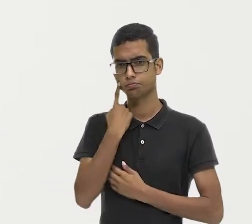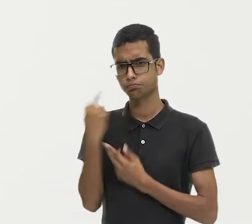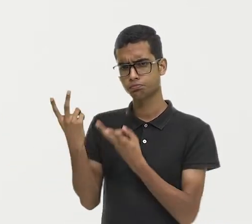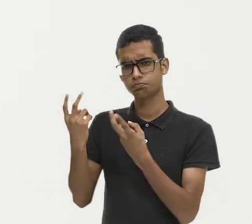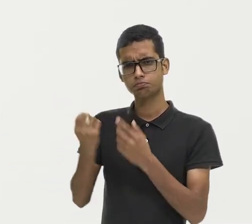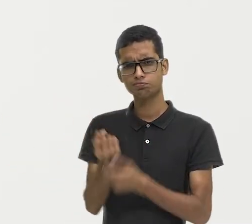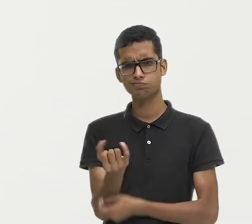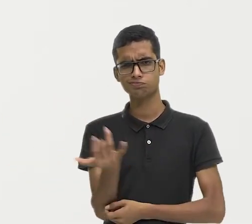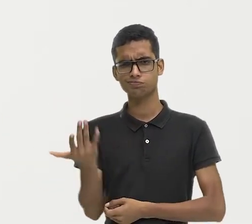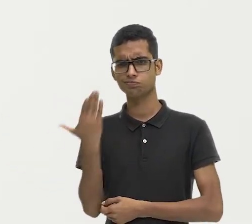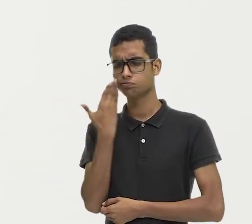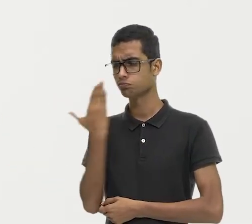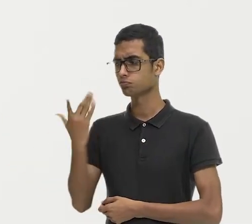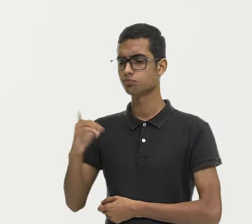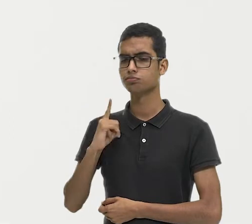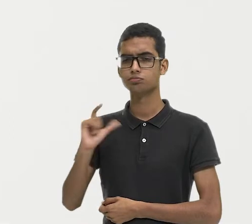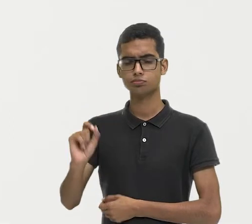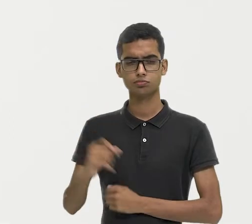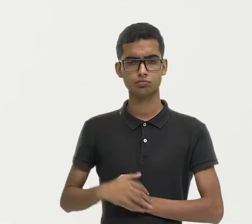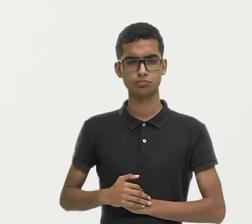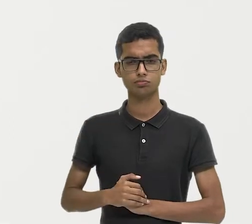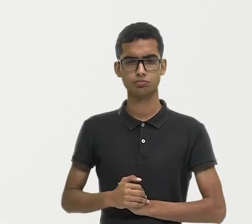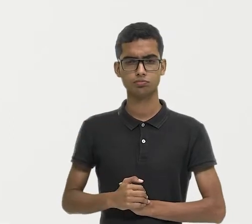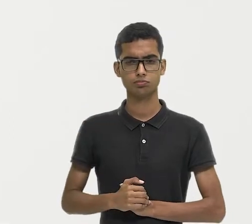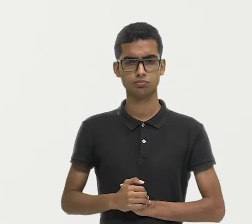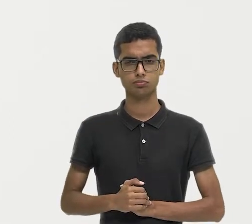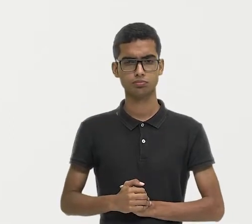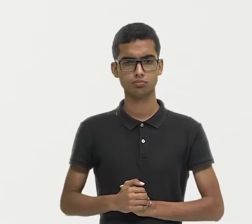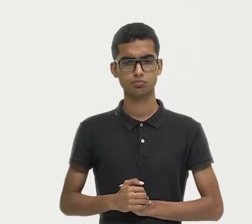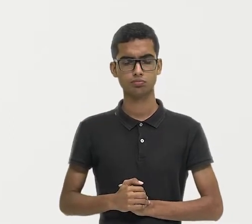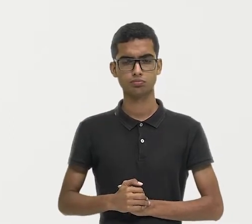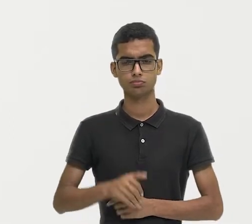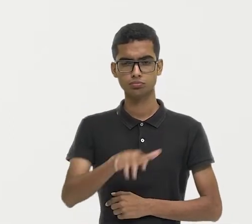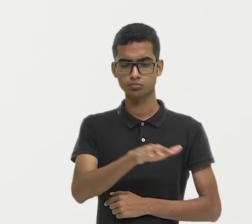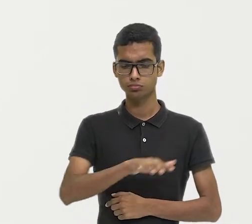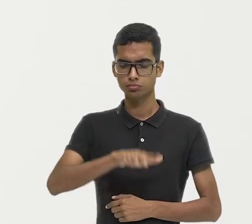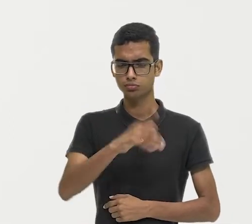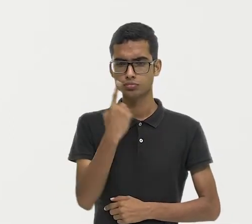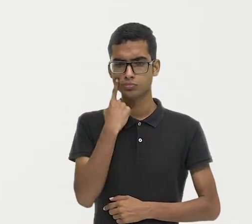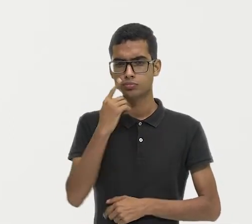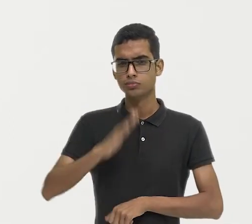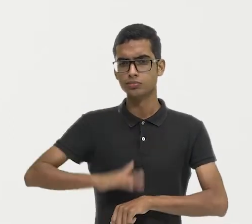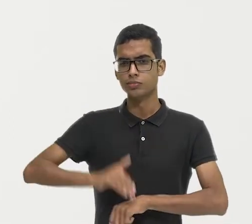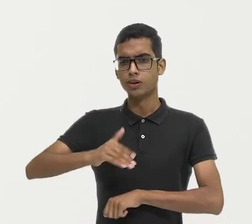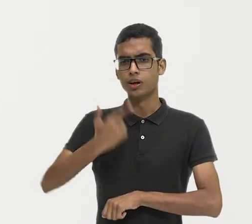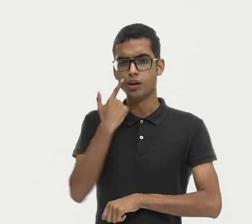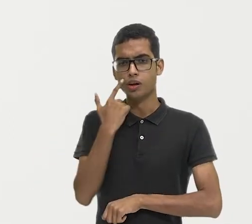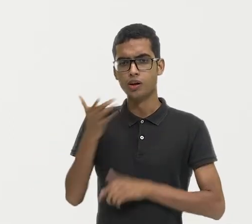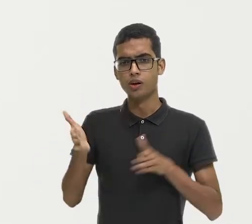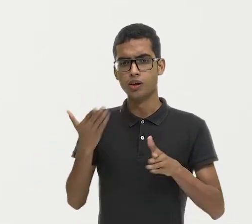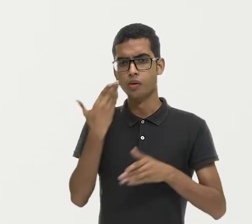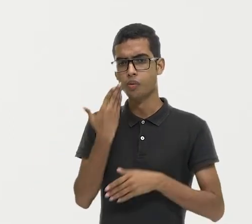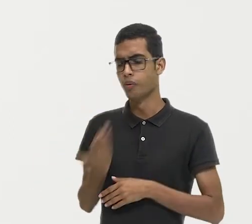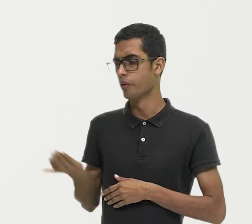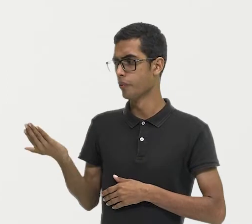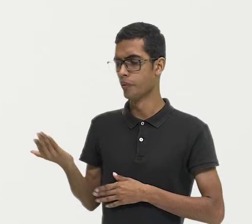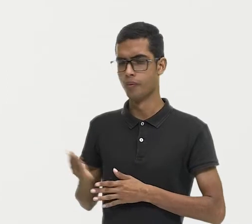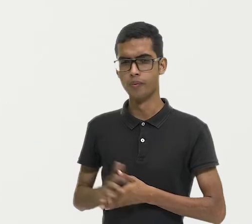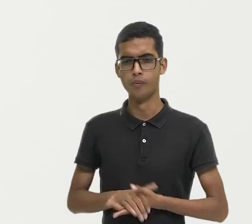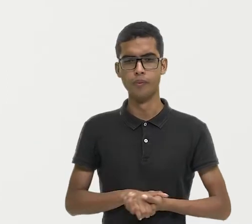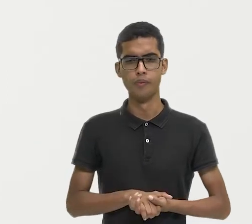com a quantidade, ele teve uma posição ou teve um setor localizado nessa